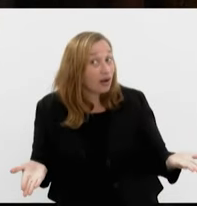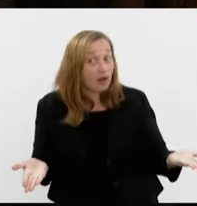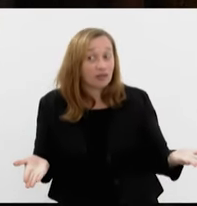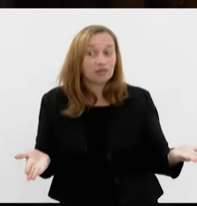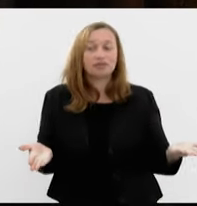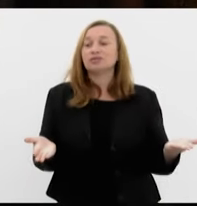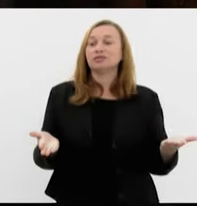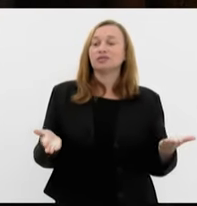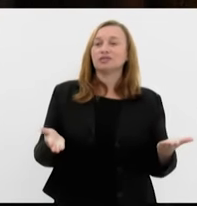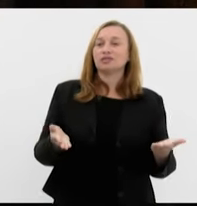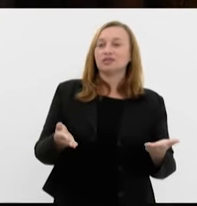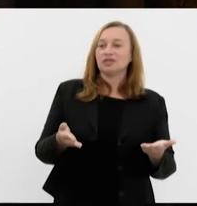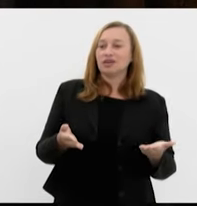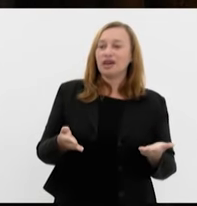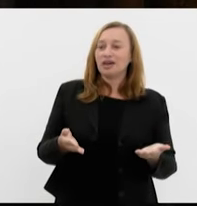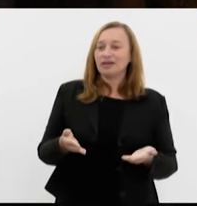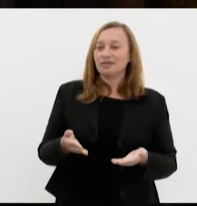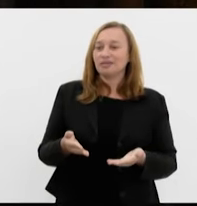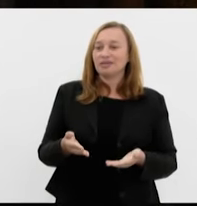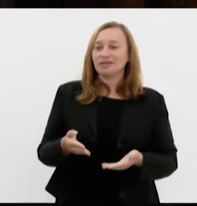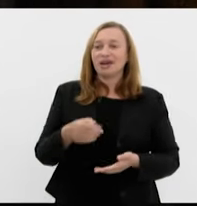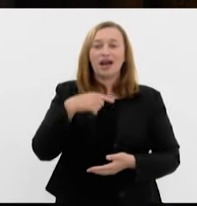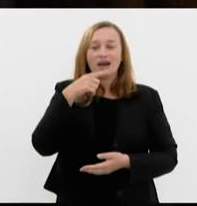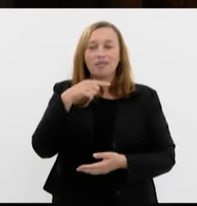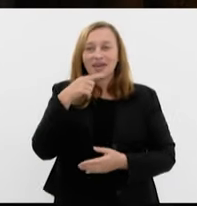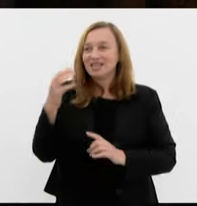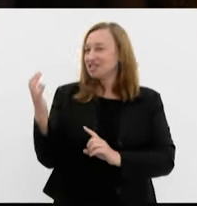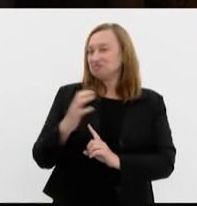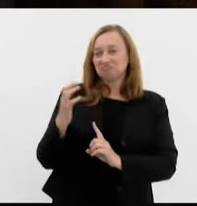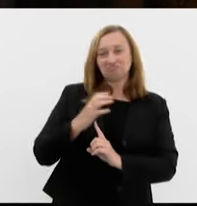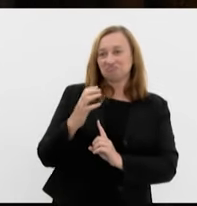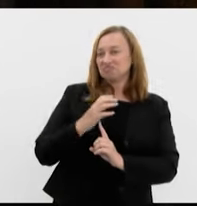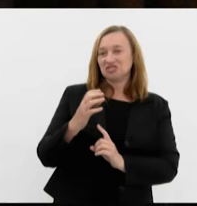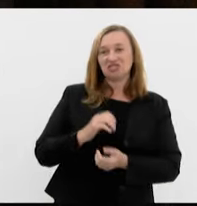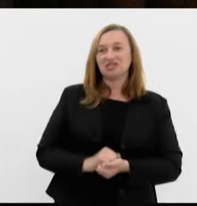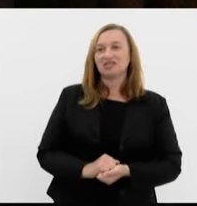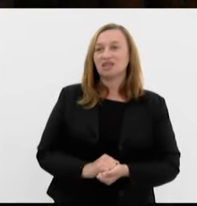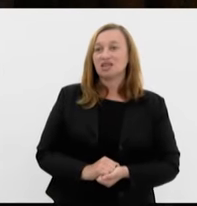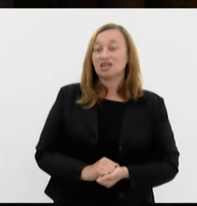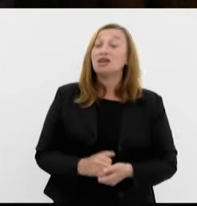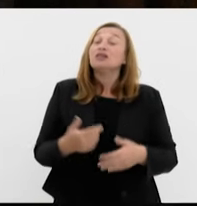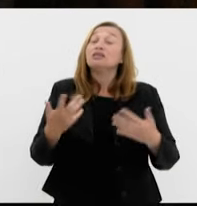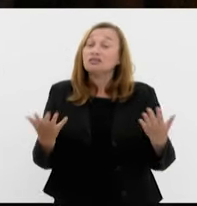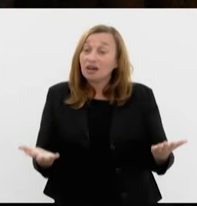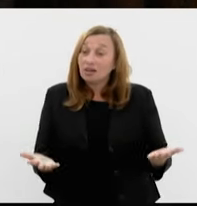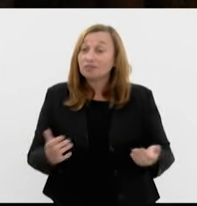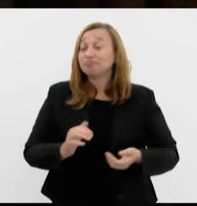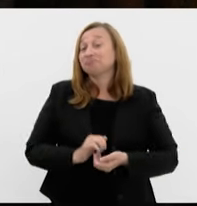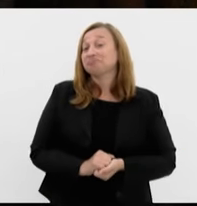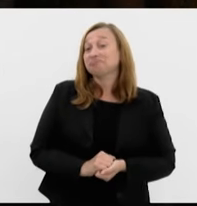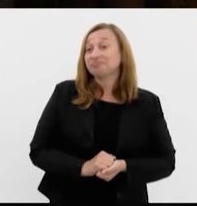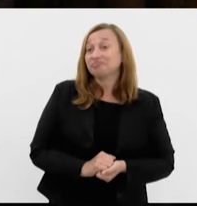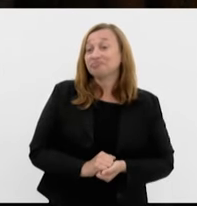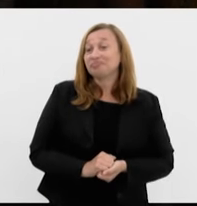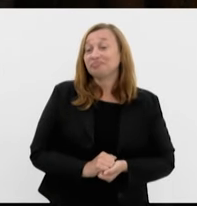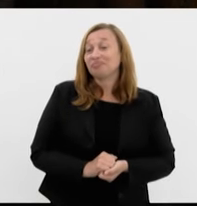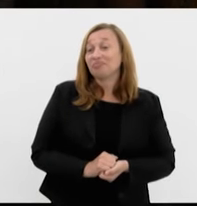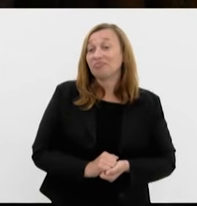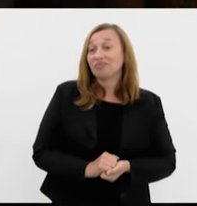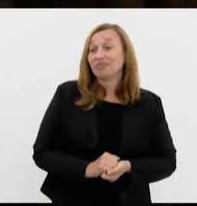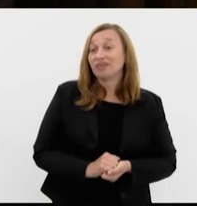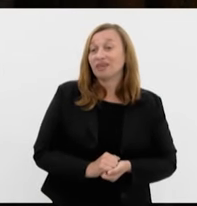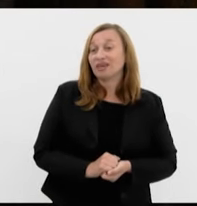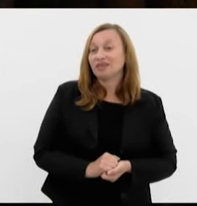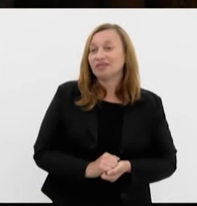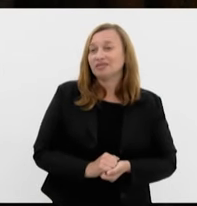a minha fala deputada Ana Lopes já que estamos falando dessa grande matilha